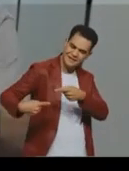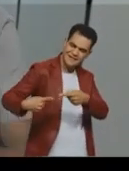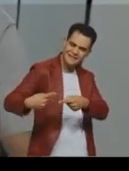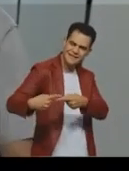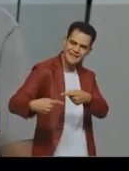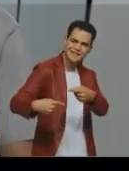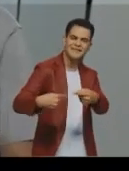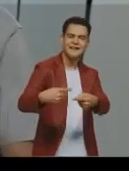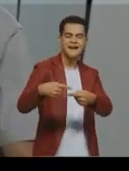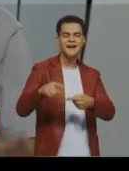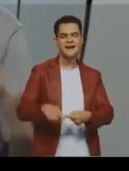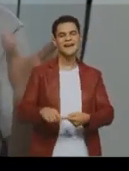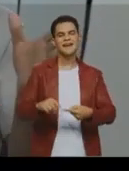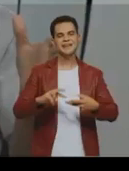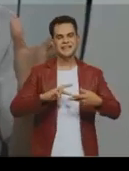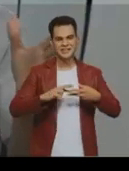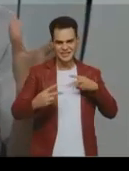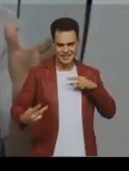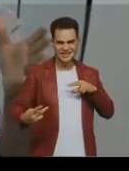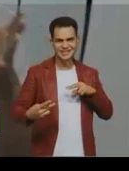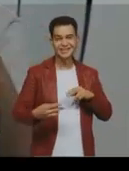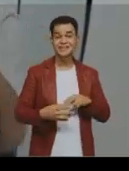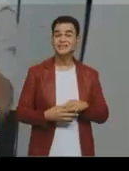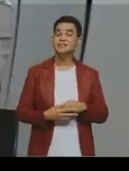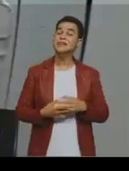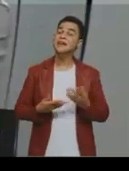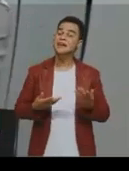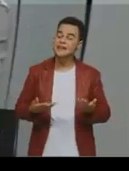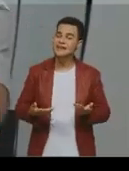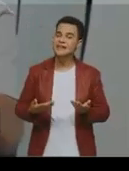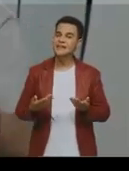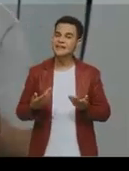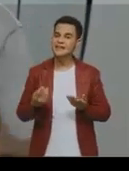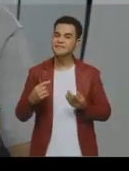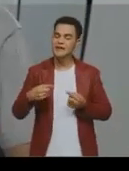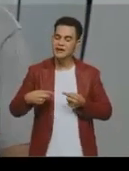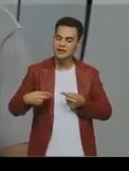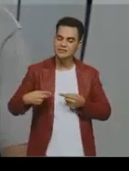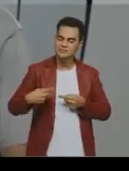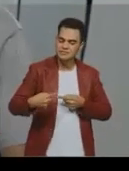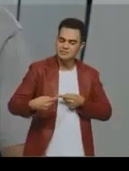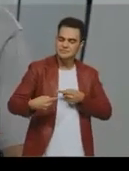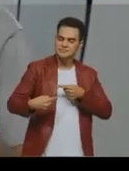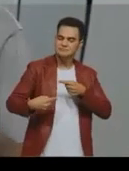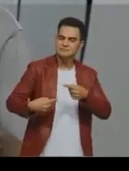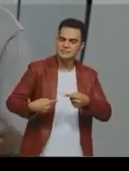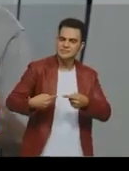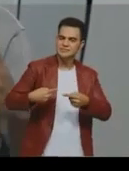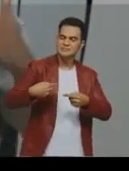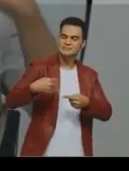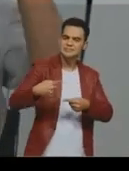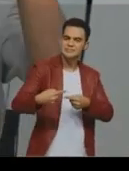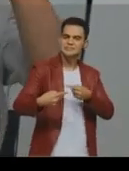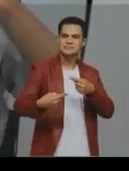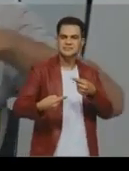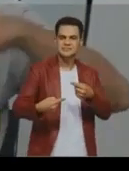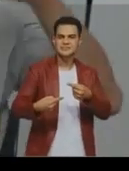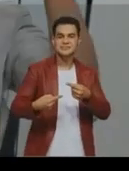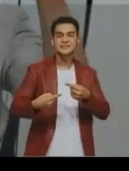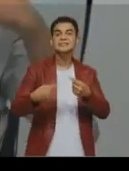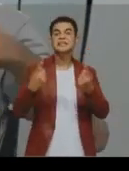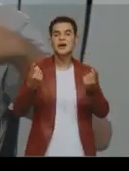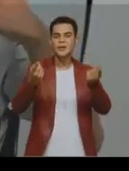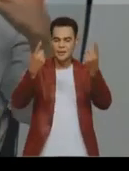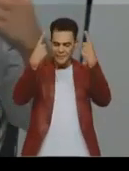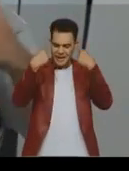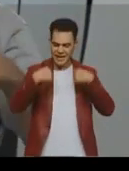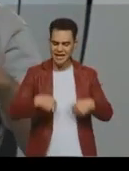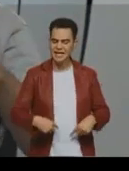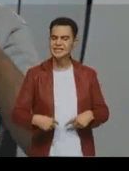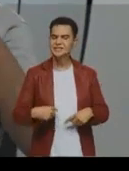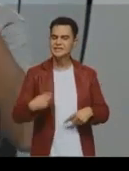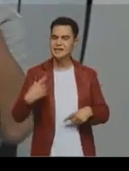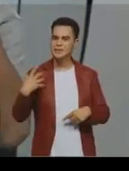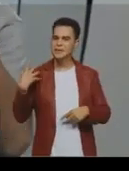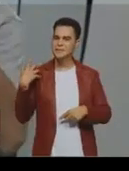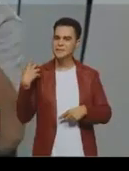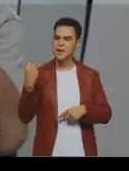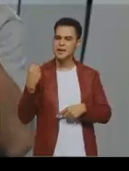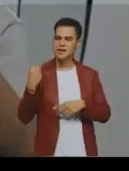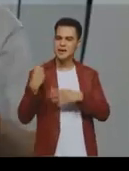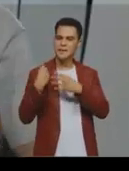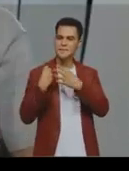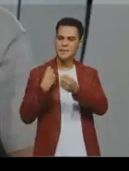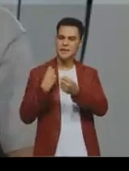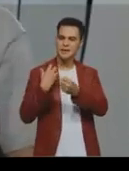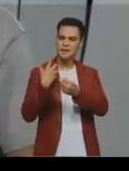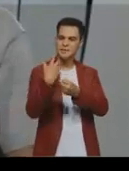vista genético e que, obviamente, vai refletir no fenótipo, né? Que é a aparência, né? Então, a cor